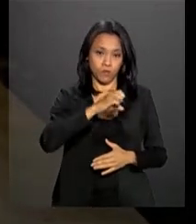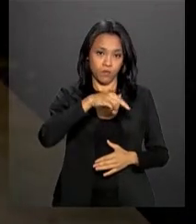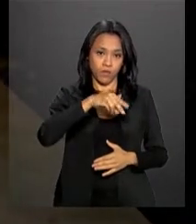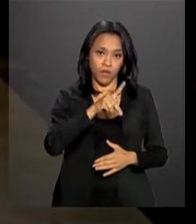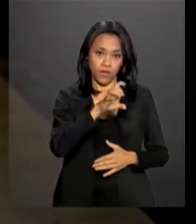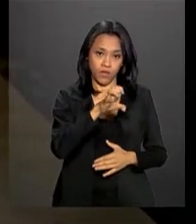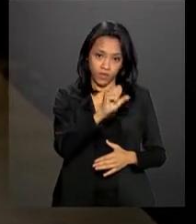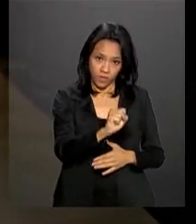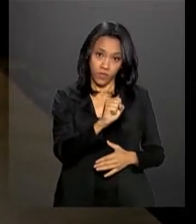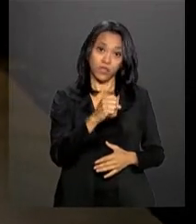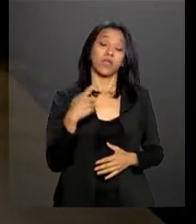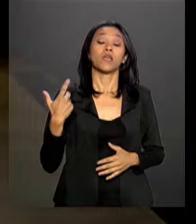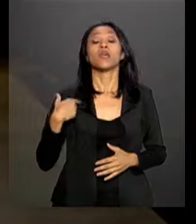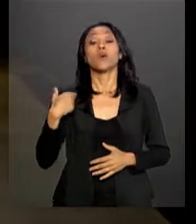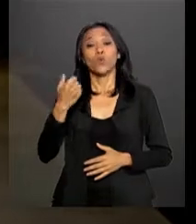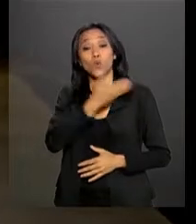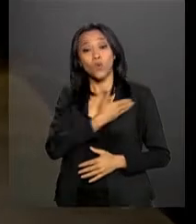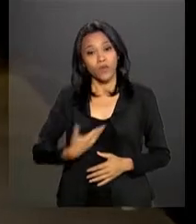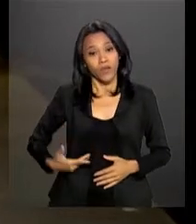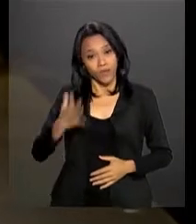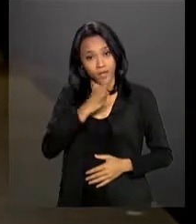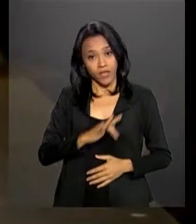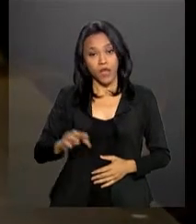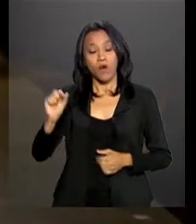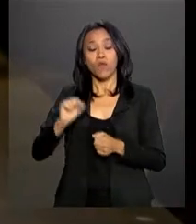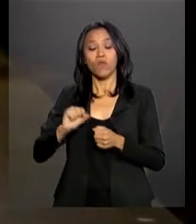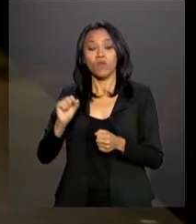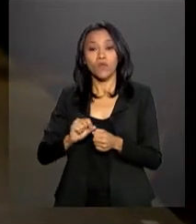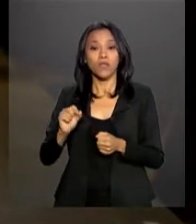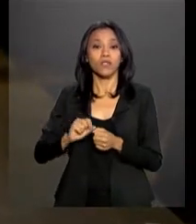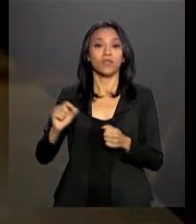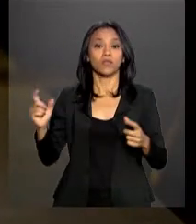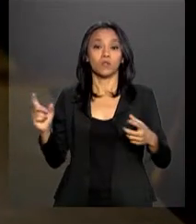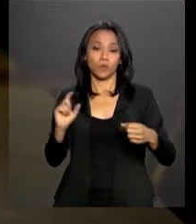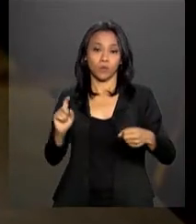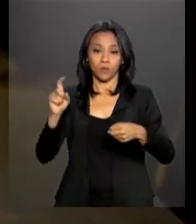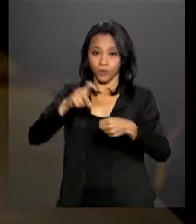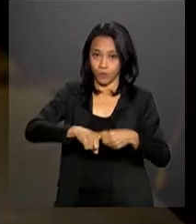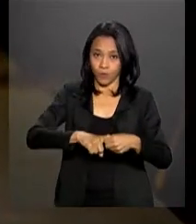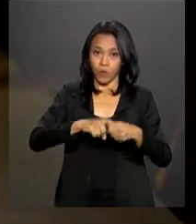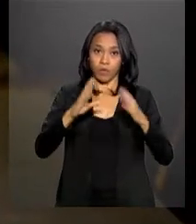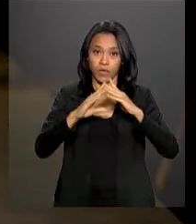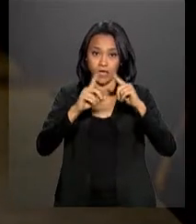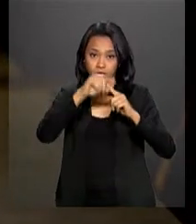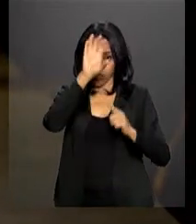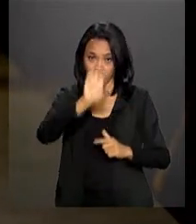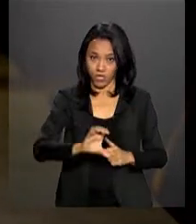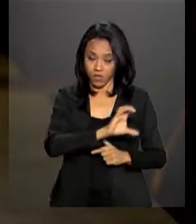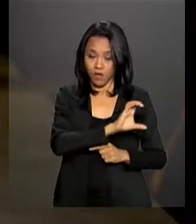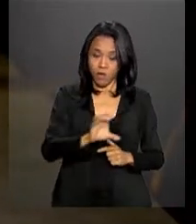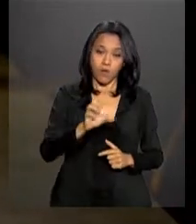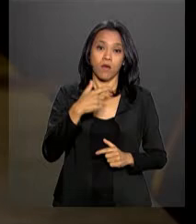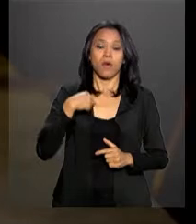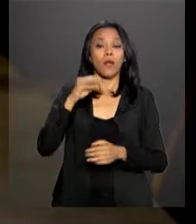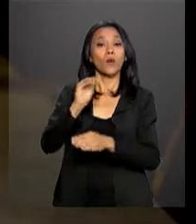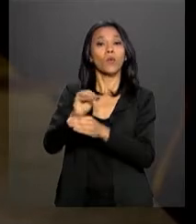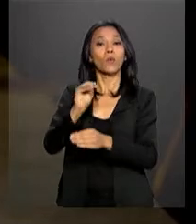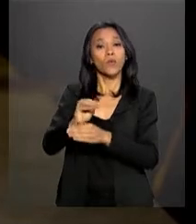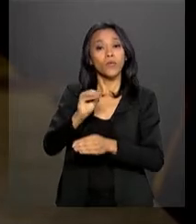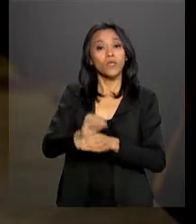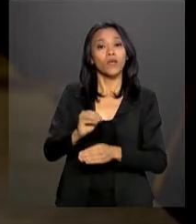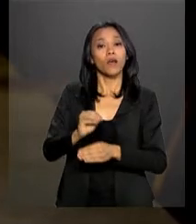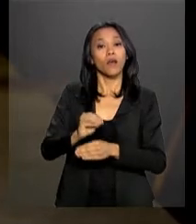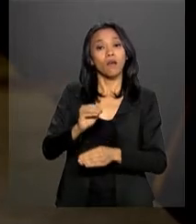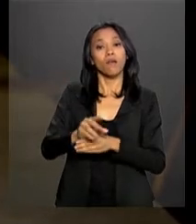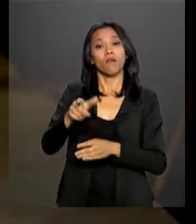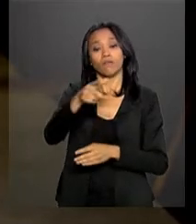acordo com a igreja católica para viabilizar o recebimento de doações para manutenção do monumento e simplificar os